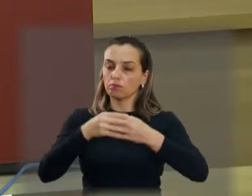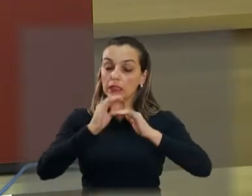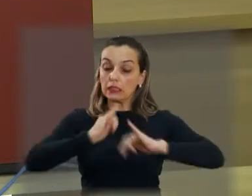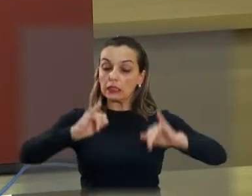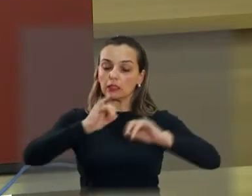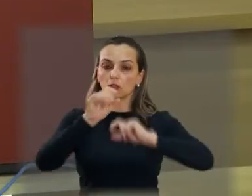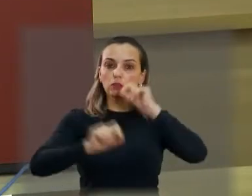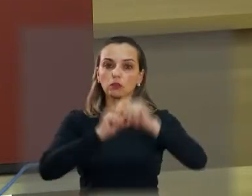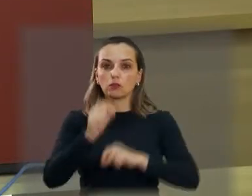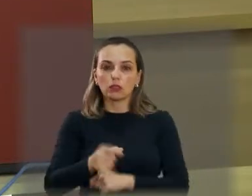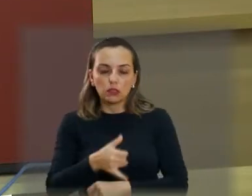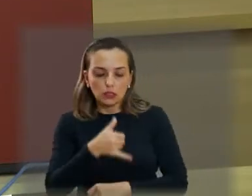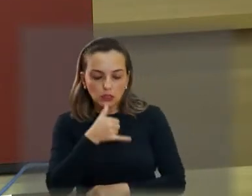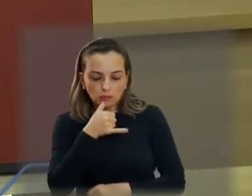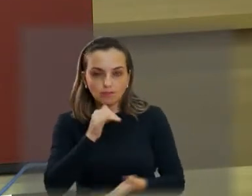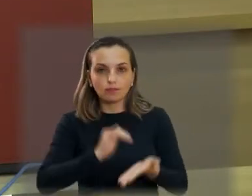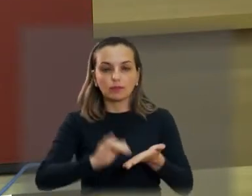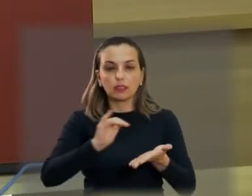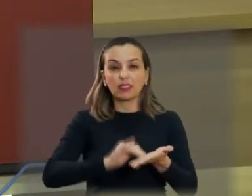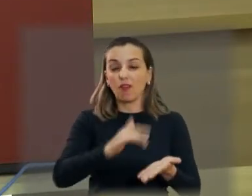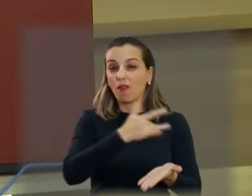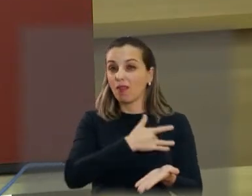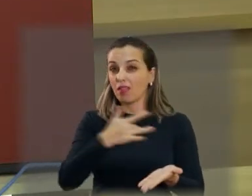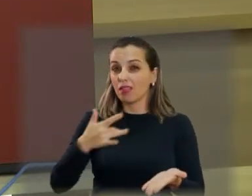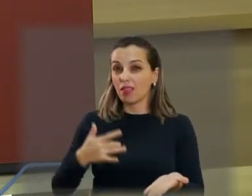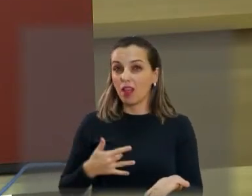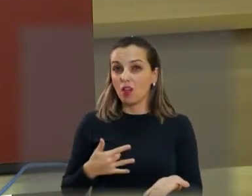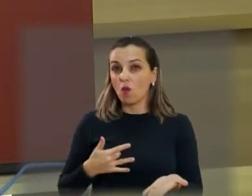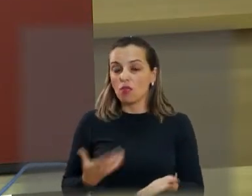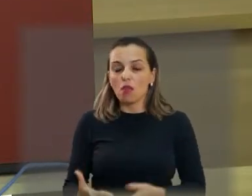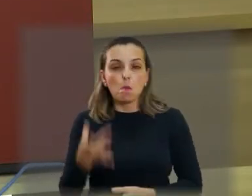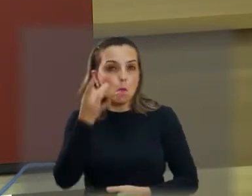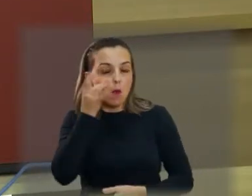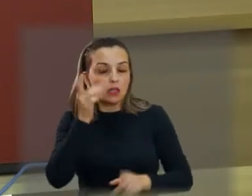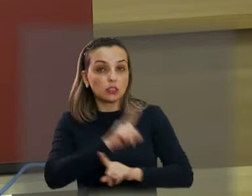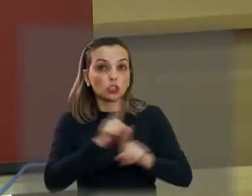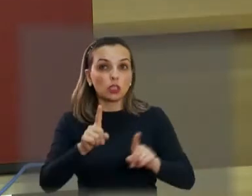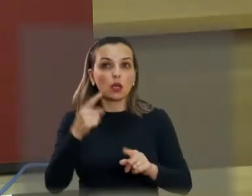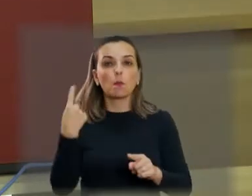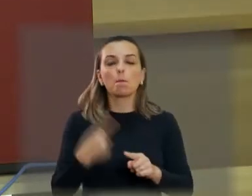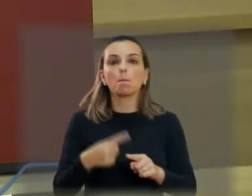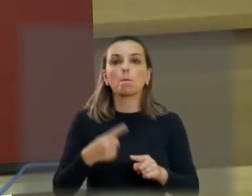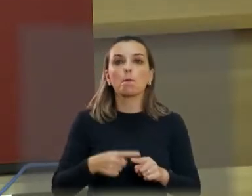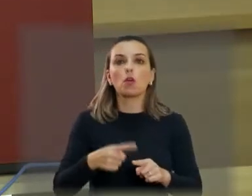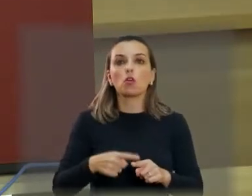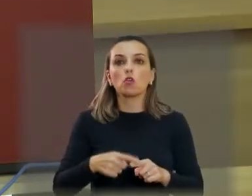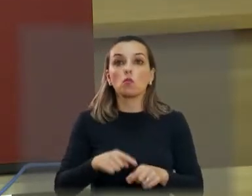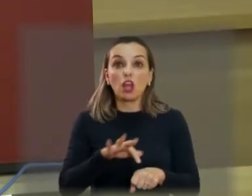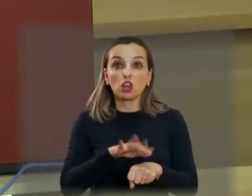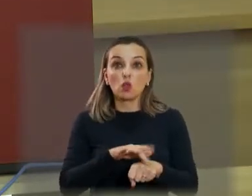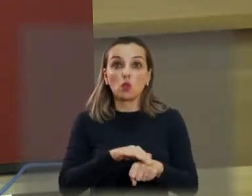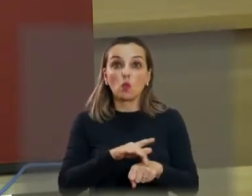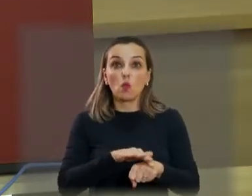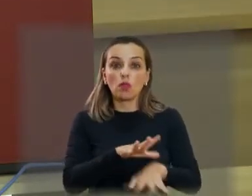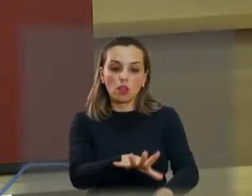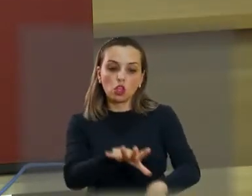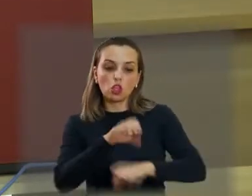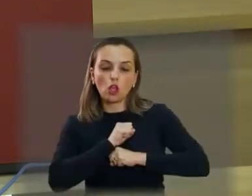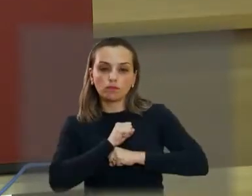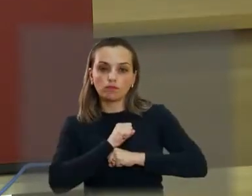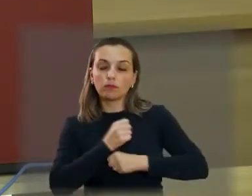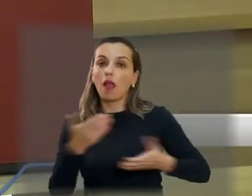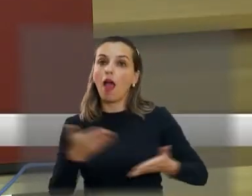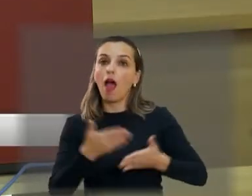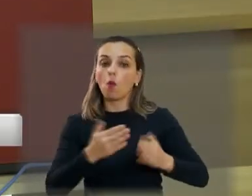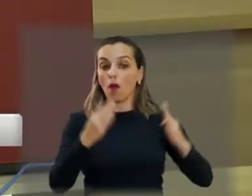que, infelizmente, a nossa secretária municipal de saúde não pôde estar porque ela foi positivada para o Covid e está cumprindo a